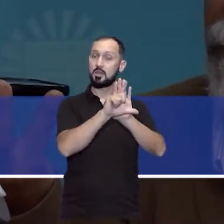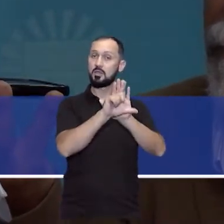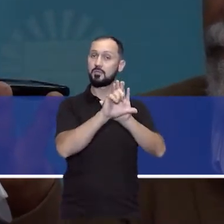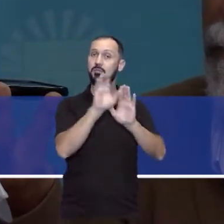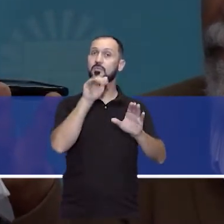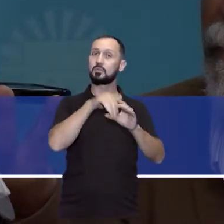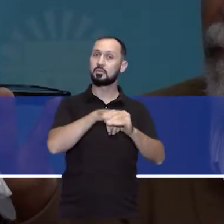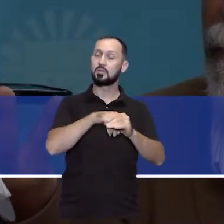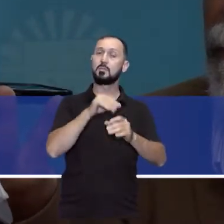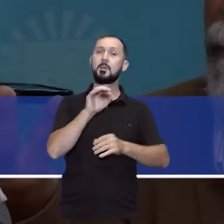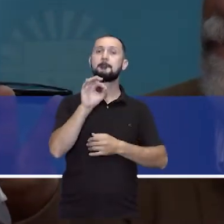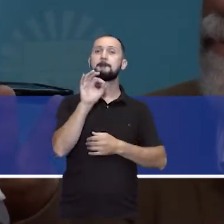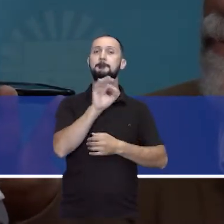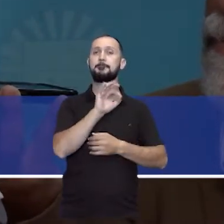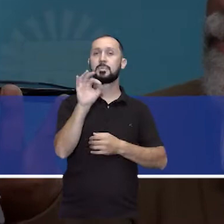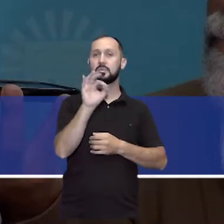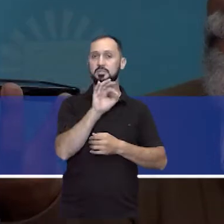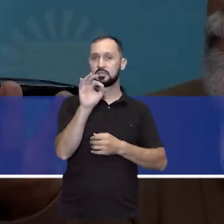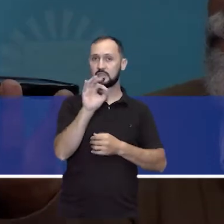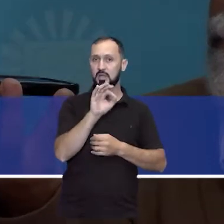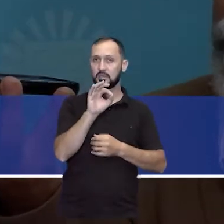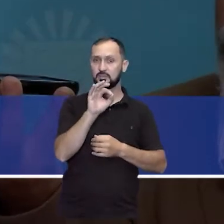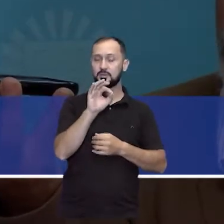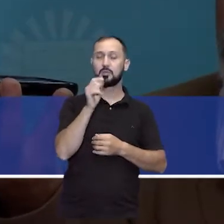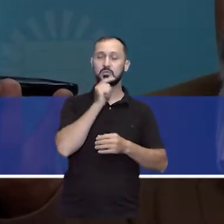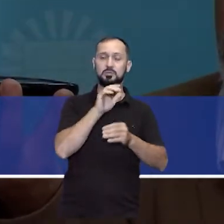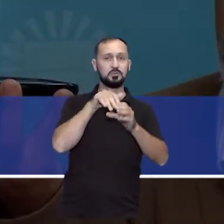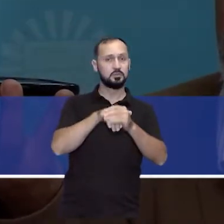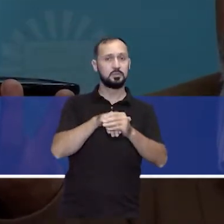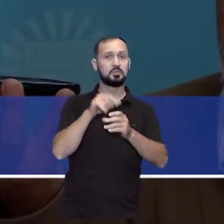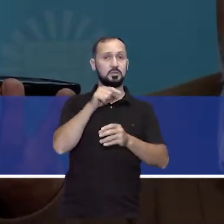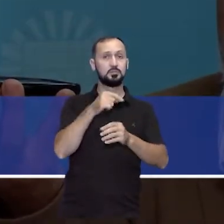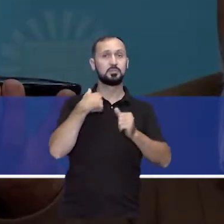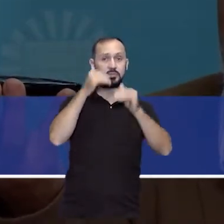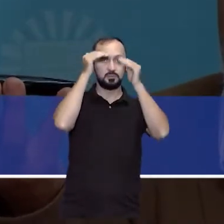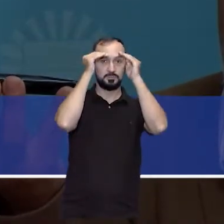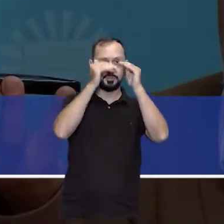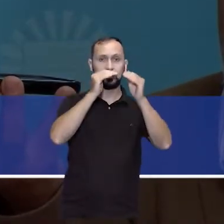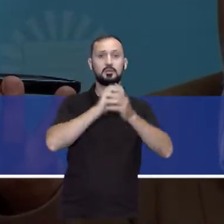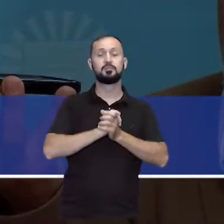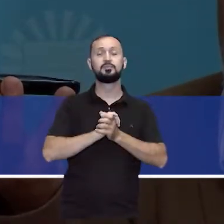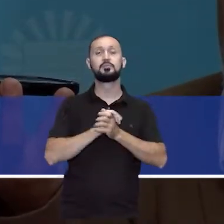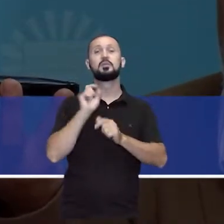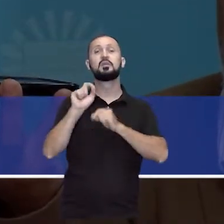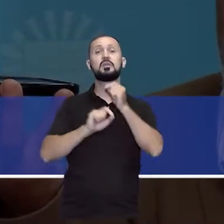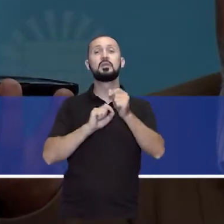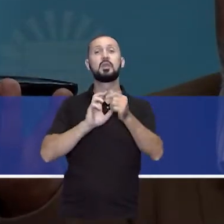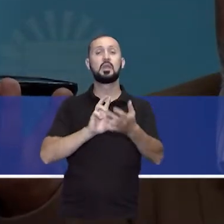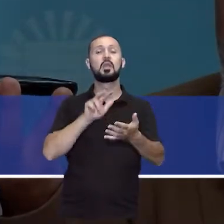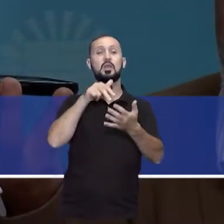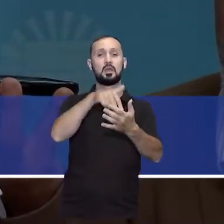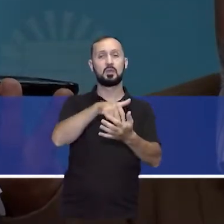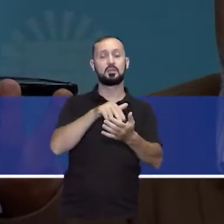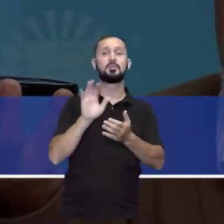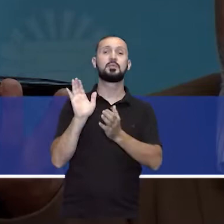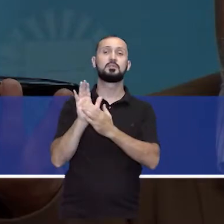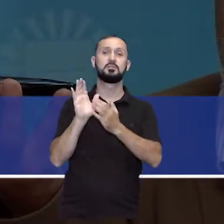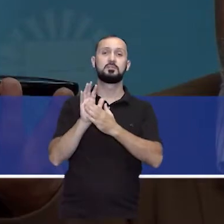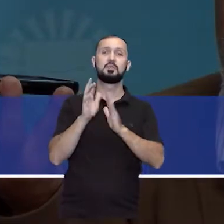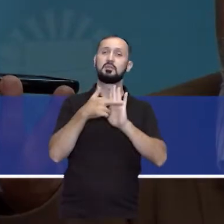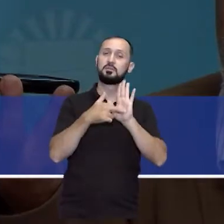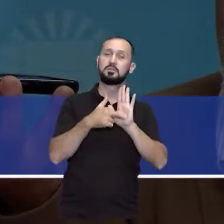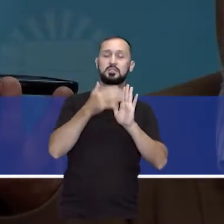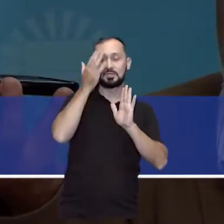temos uma lei eleitoral, existe um coeficiente eleitoral. E aí esse coeficiente tem que ser respeitado. Ninguém entra para